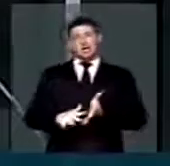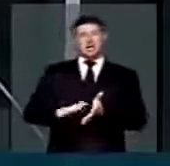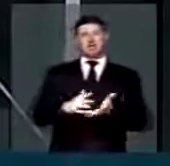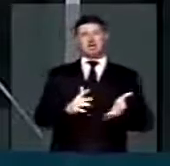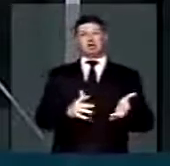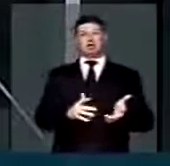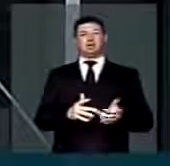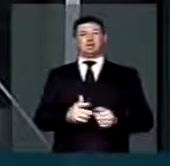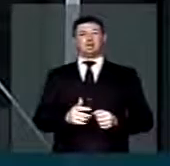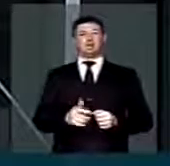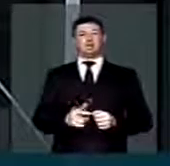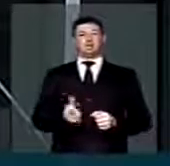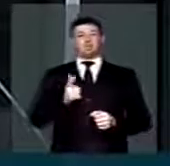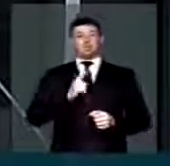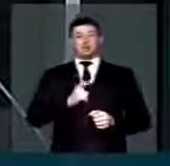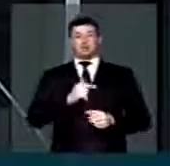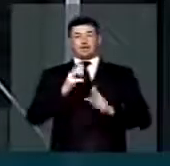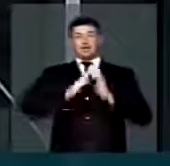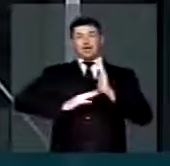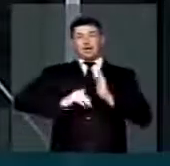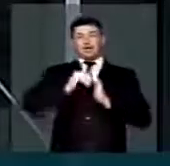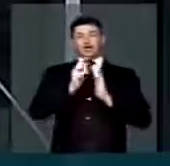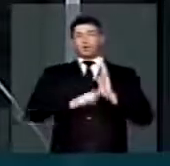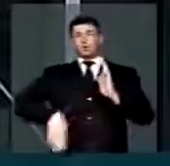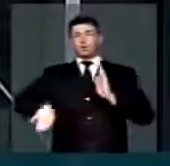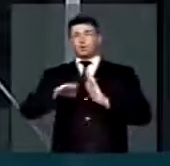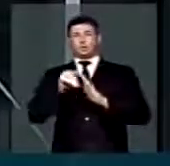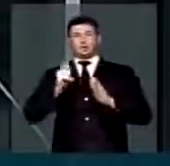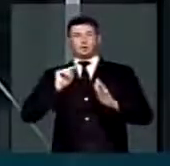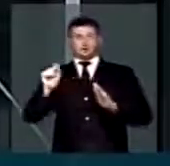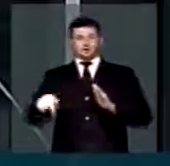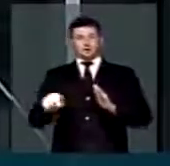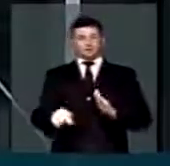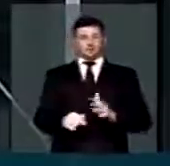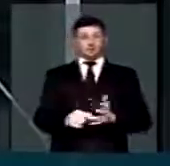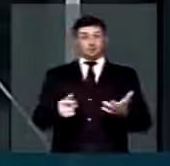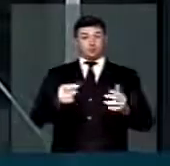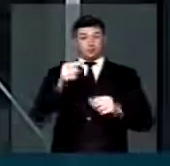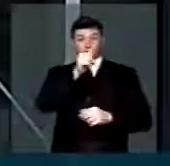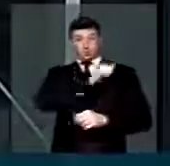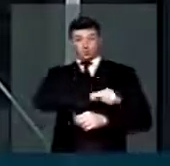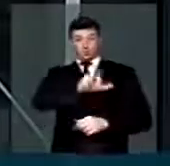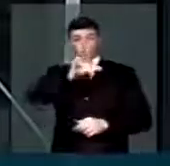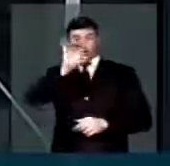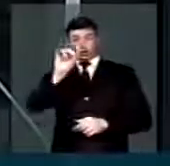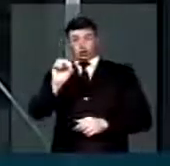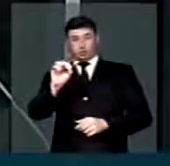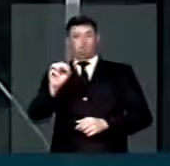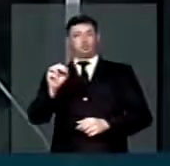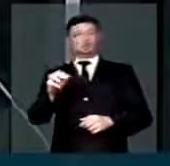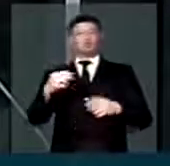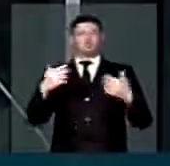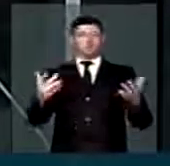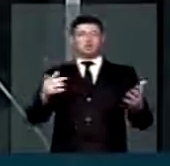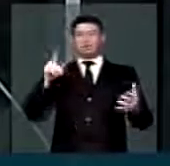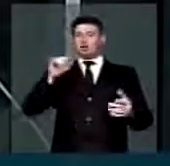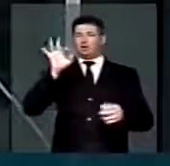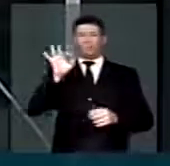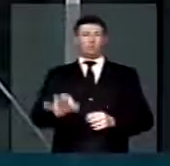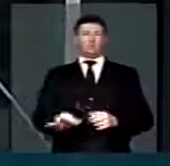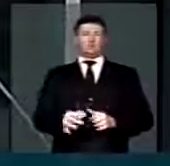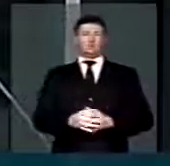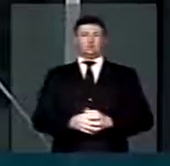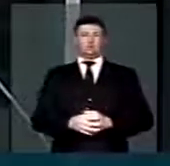existir também as artes ali produzidas. O Rio de Janeiro, então, é sem dúvida